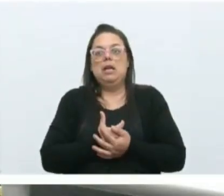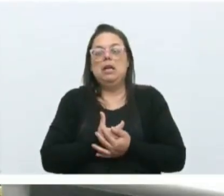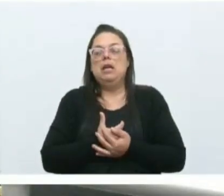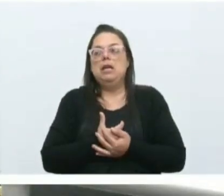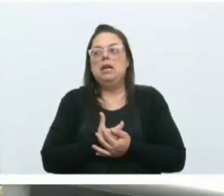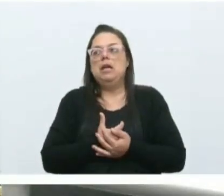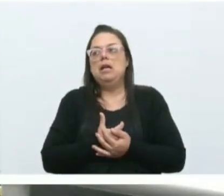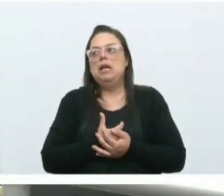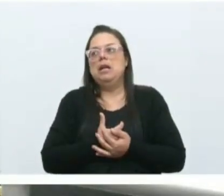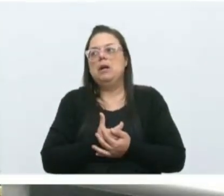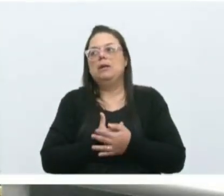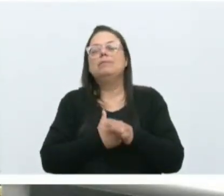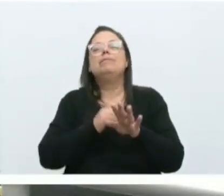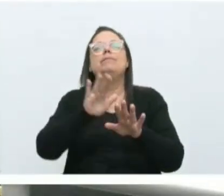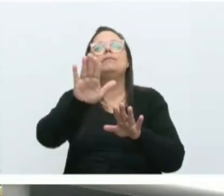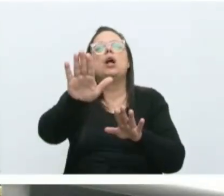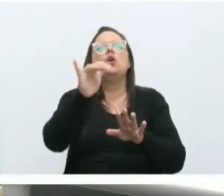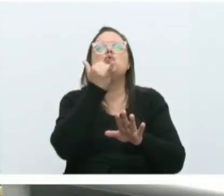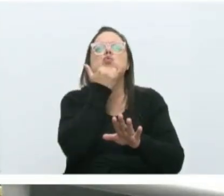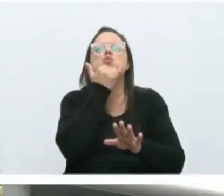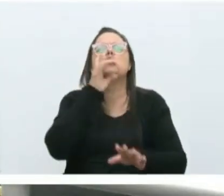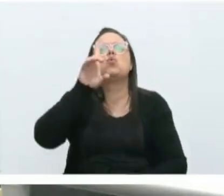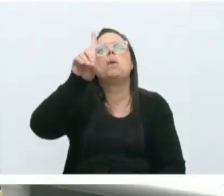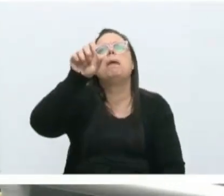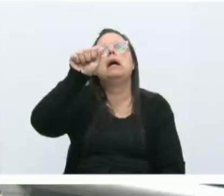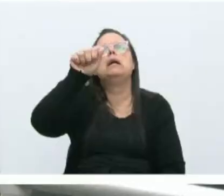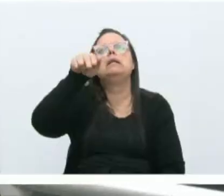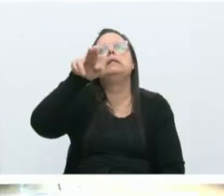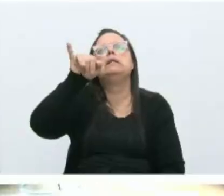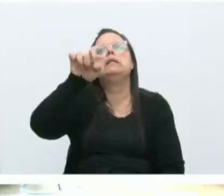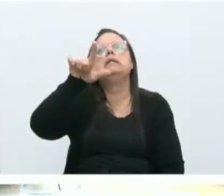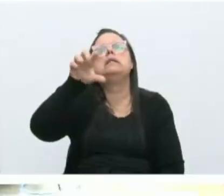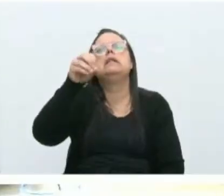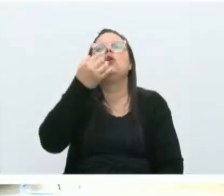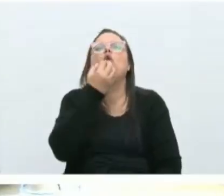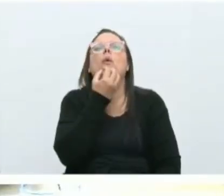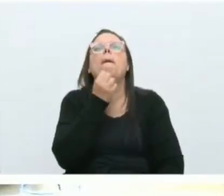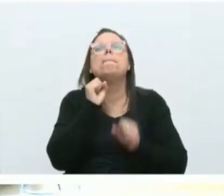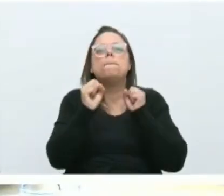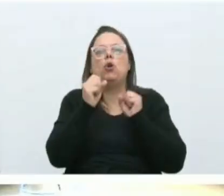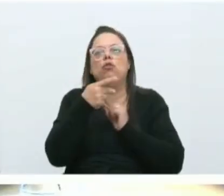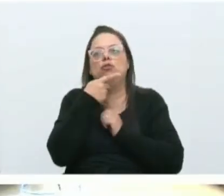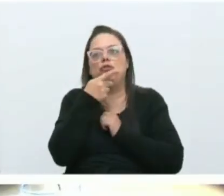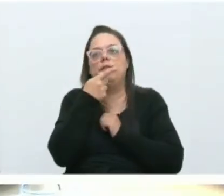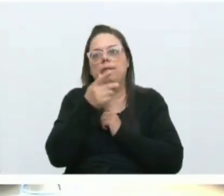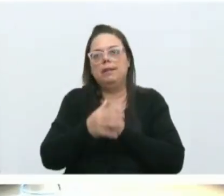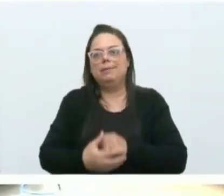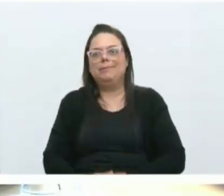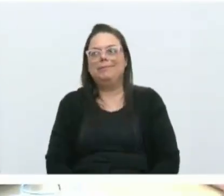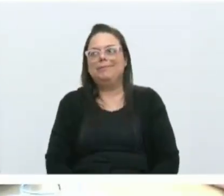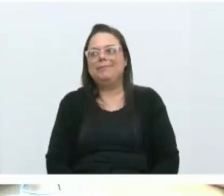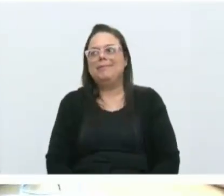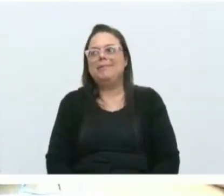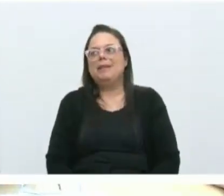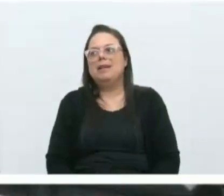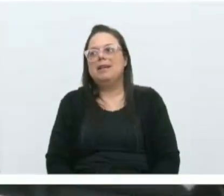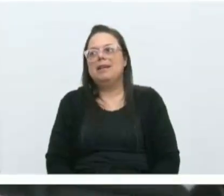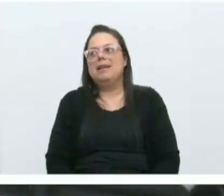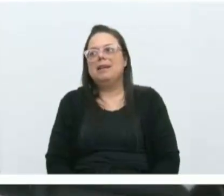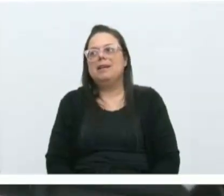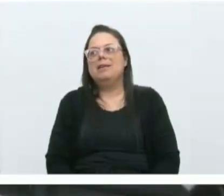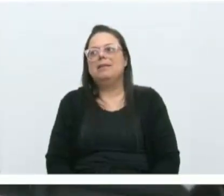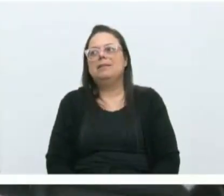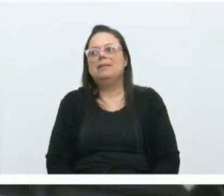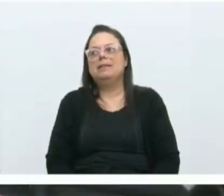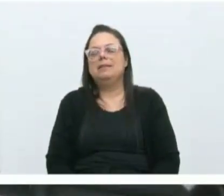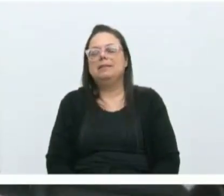uma intervenção. Danilo, só desculpa te interromper, só o nome antes, prefeito de Ata, tá bom, prefeito de Ata? Eu ia fazer essa